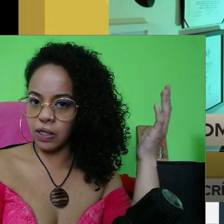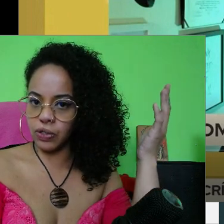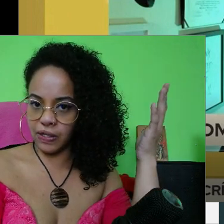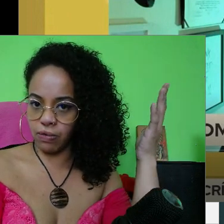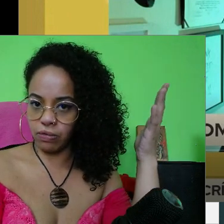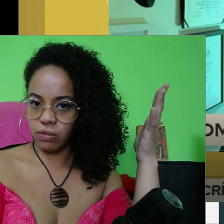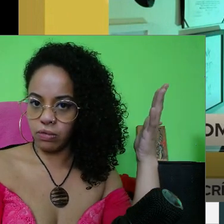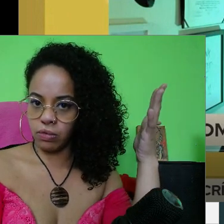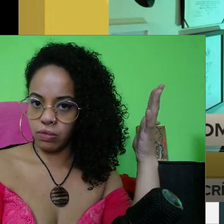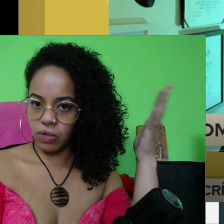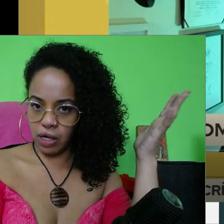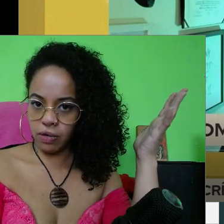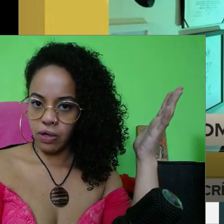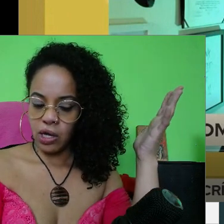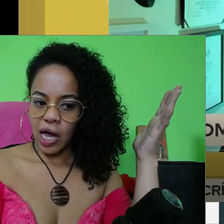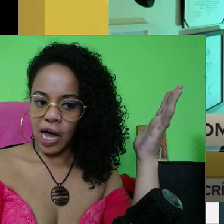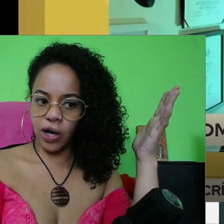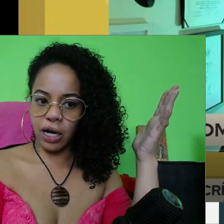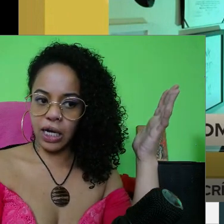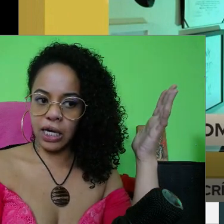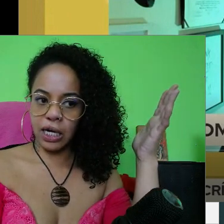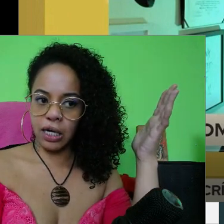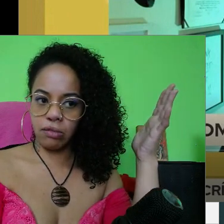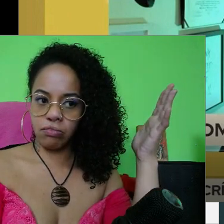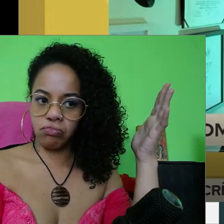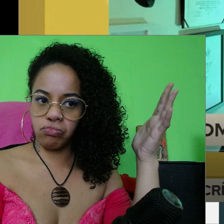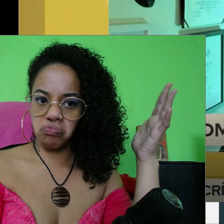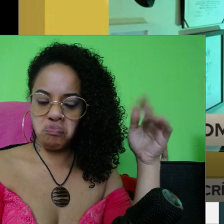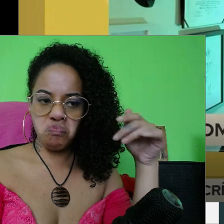que tu tem essa noção né agora